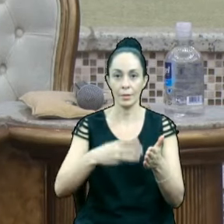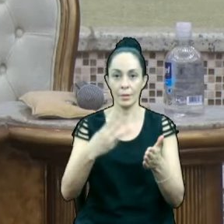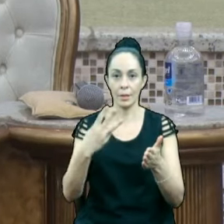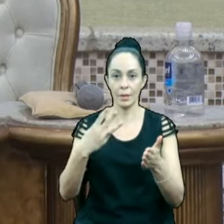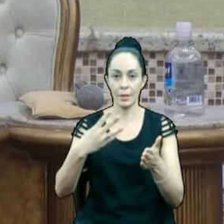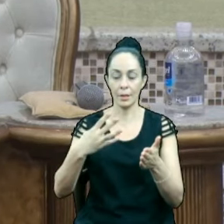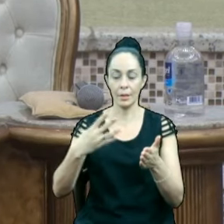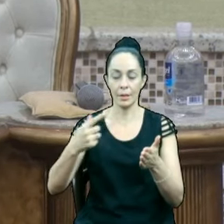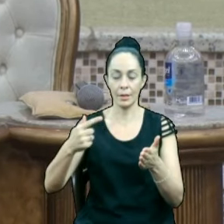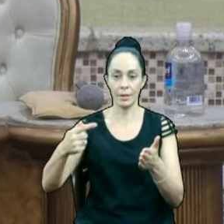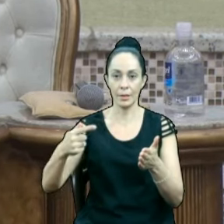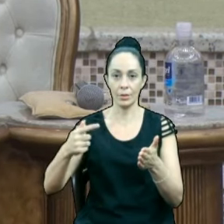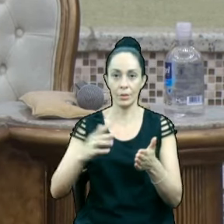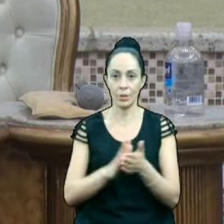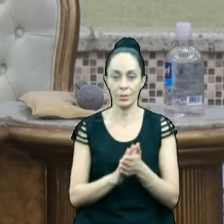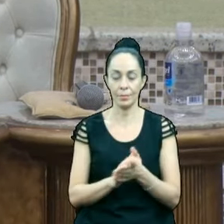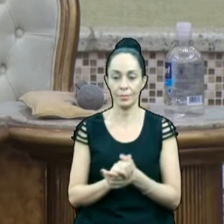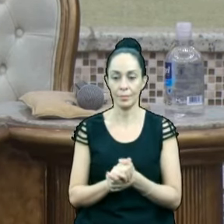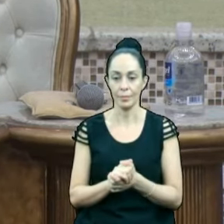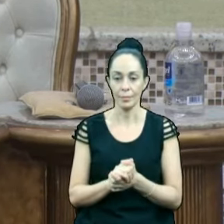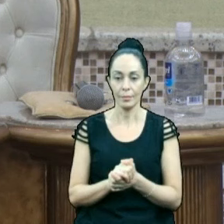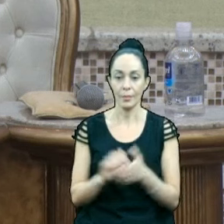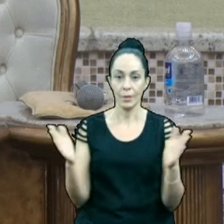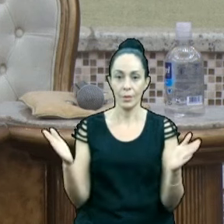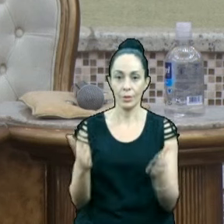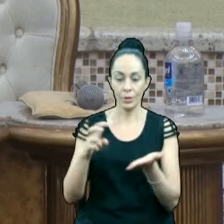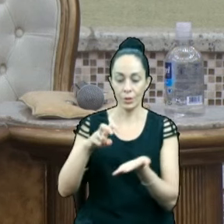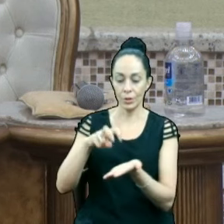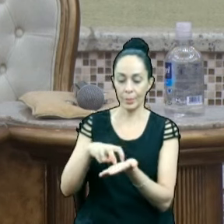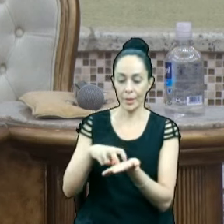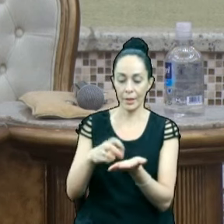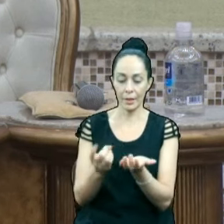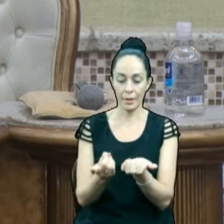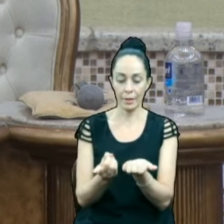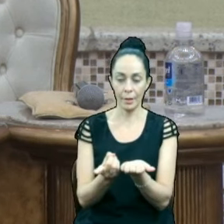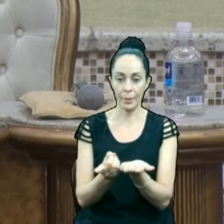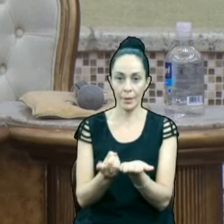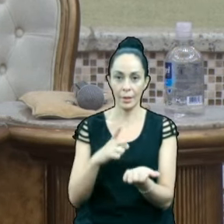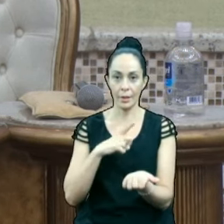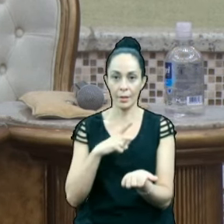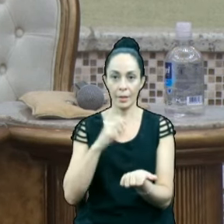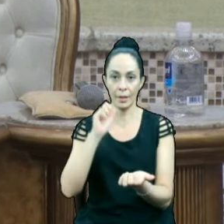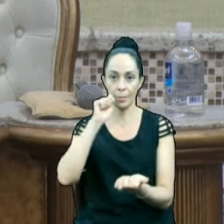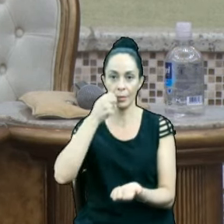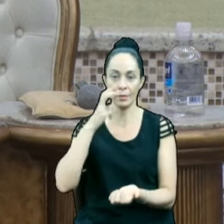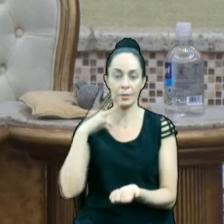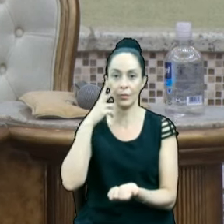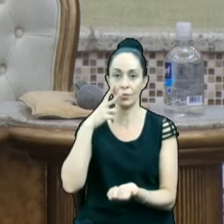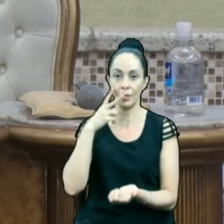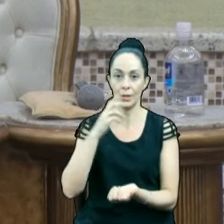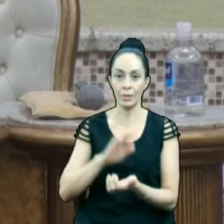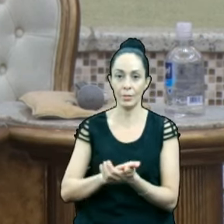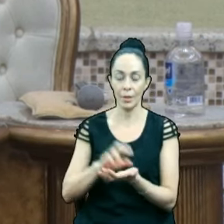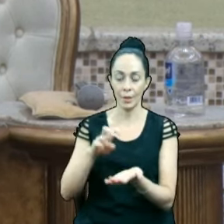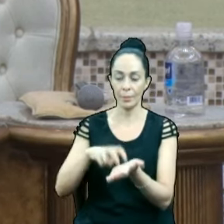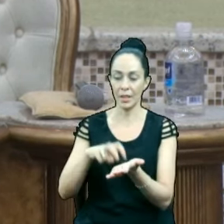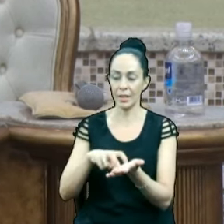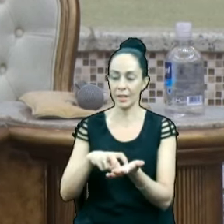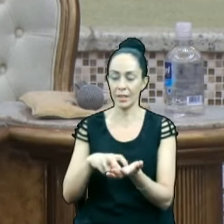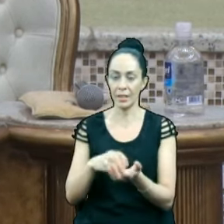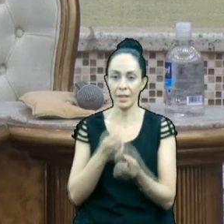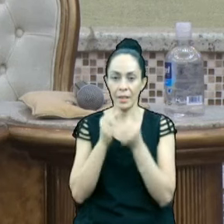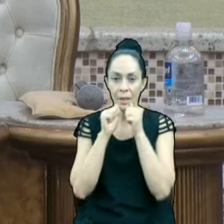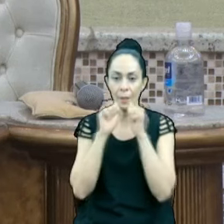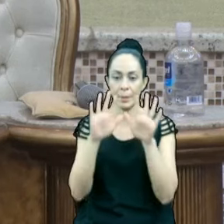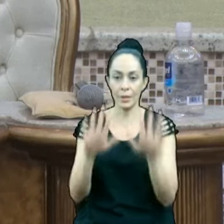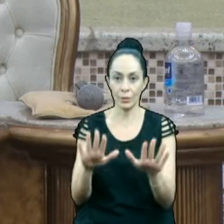Oi hoje pela manhã e realizamos a primeira senha do dia aqui foi muito abençoada Uma